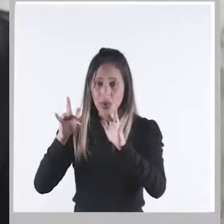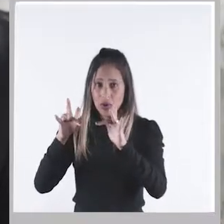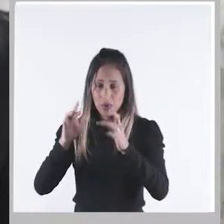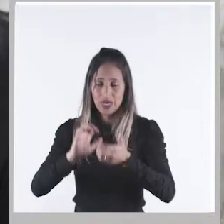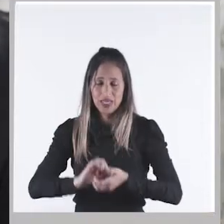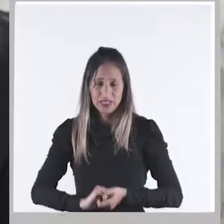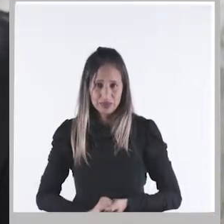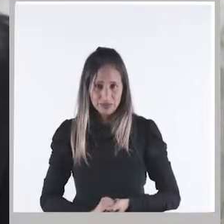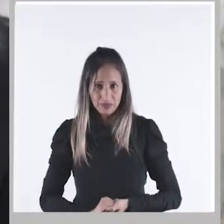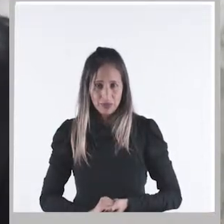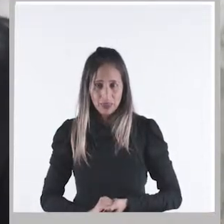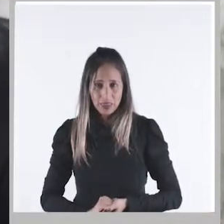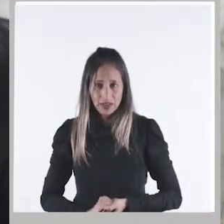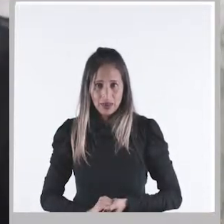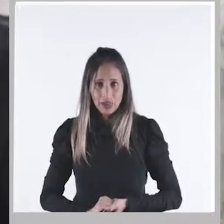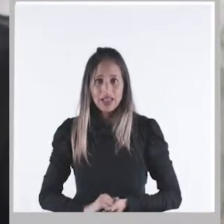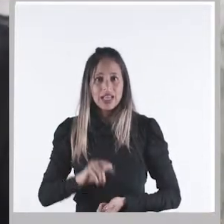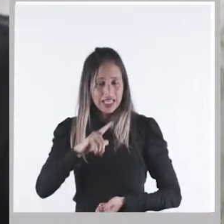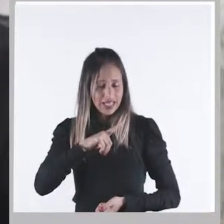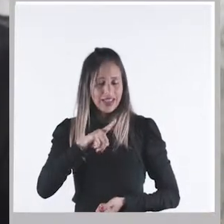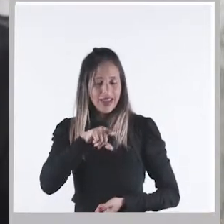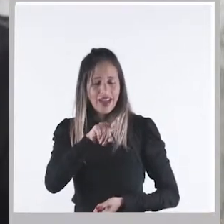porque